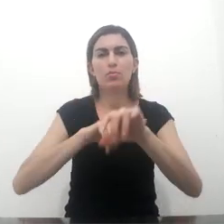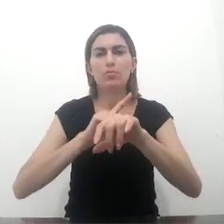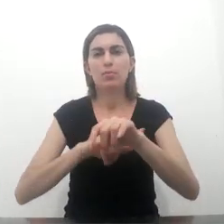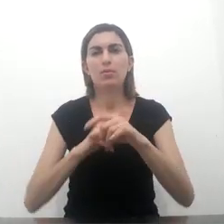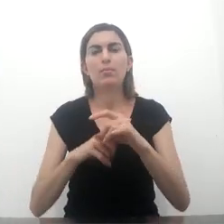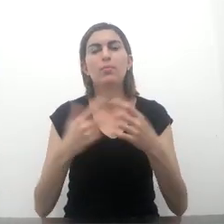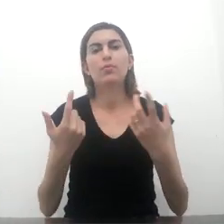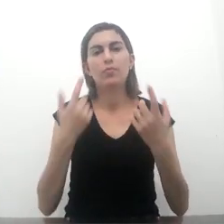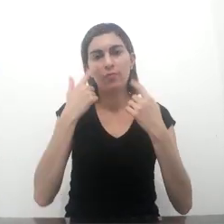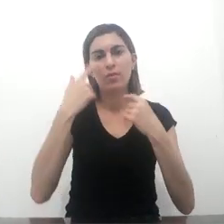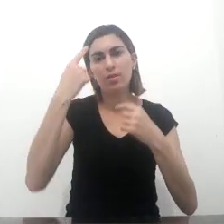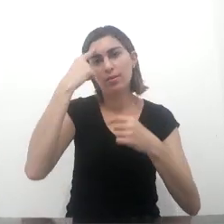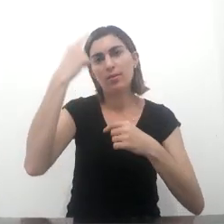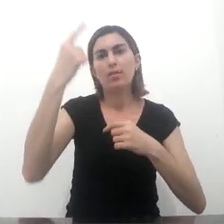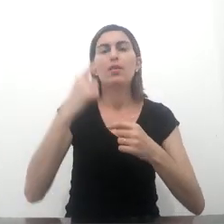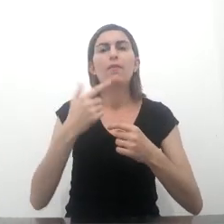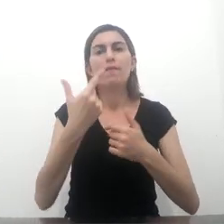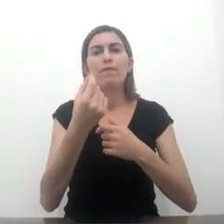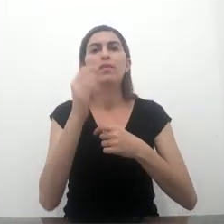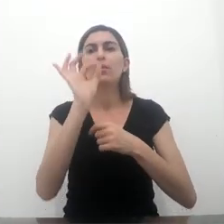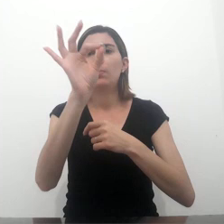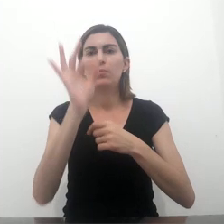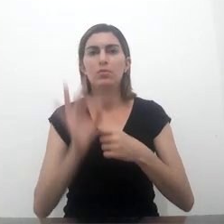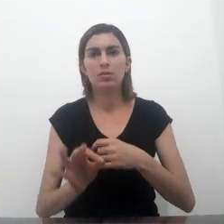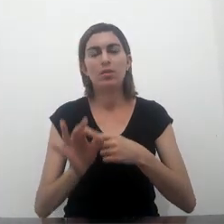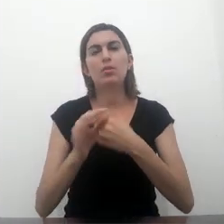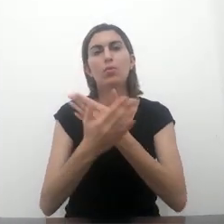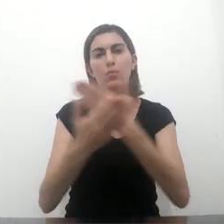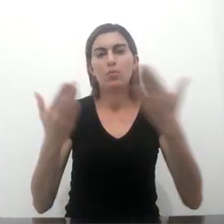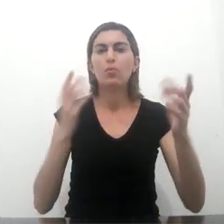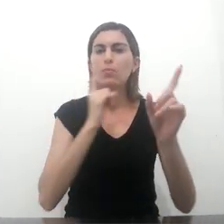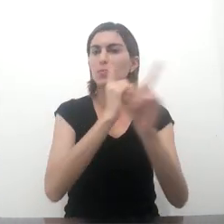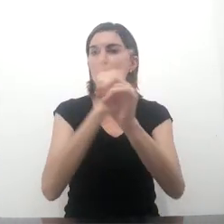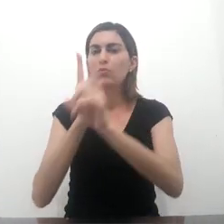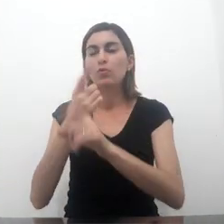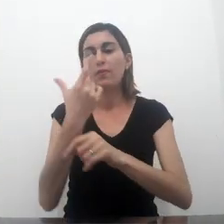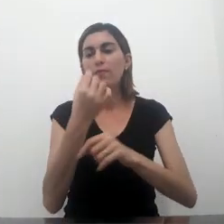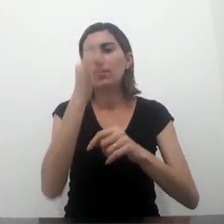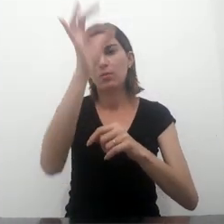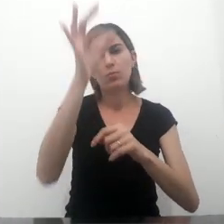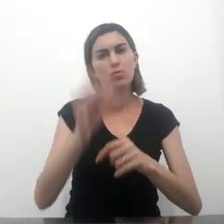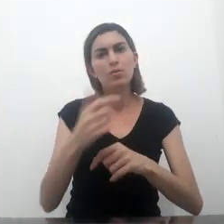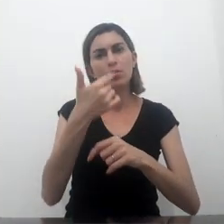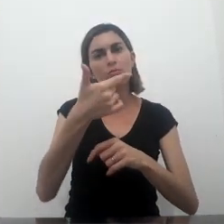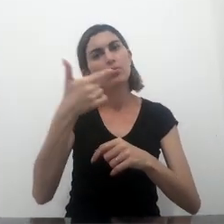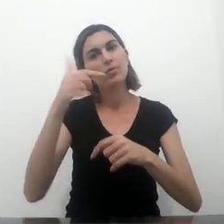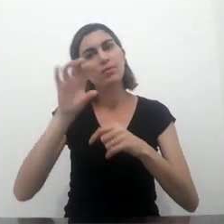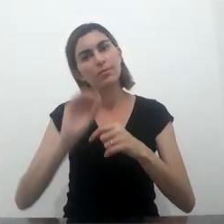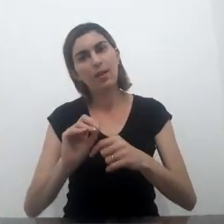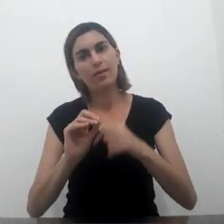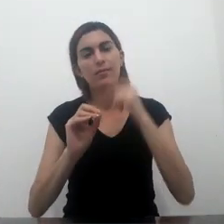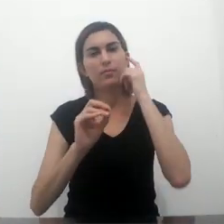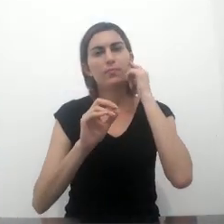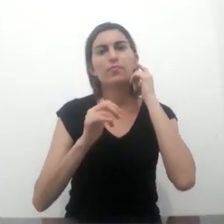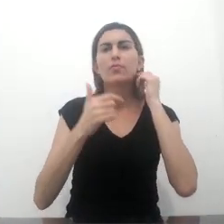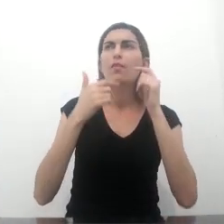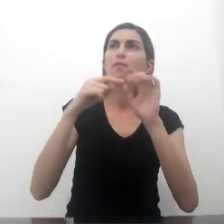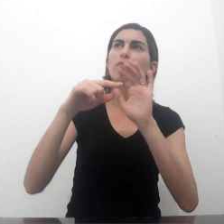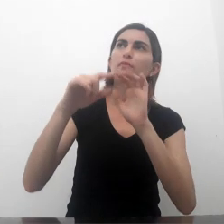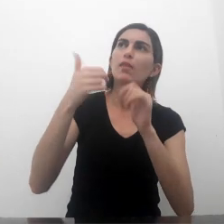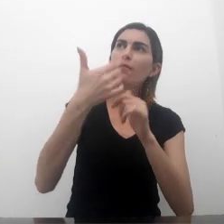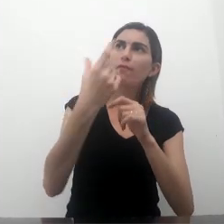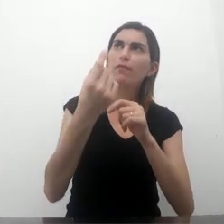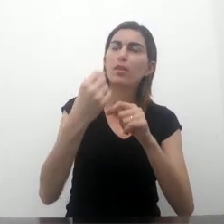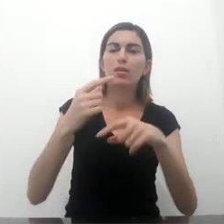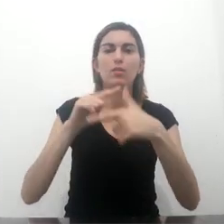devo vendê-la? Então veja a ideia aqui, 20%. Então, encontrar 20% de 210. 20